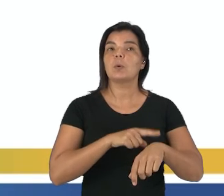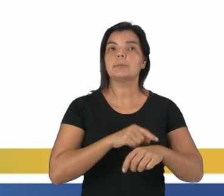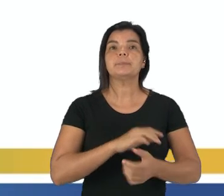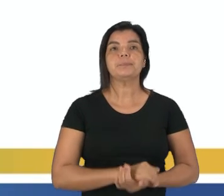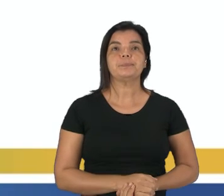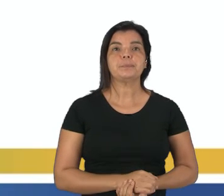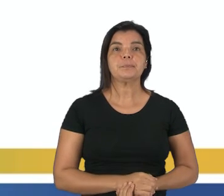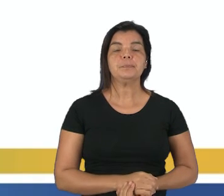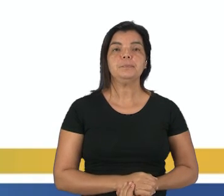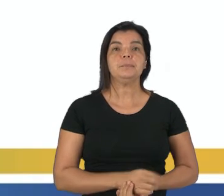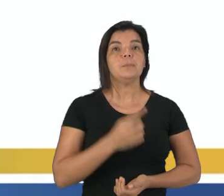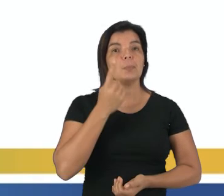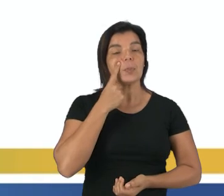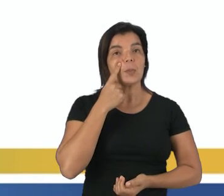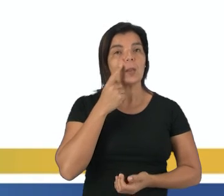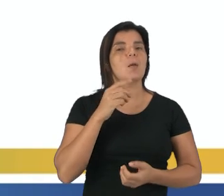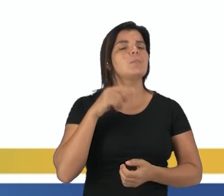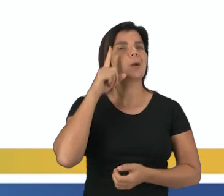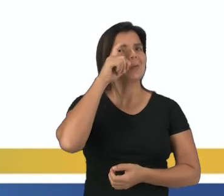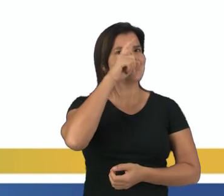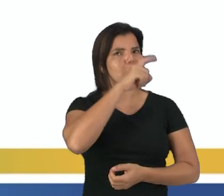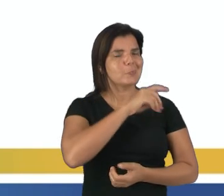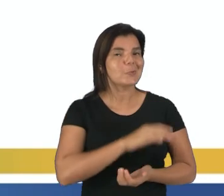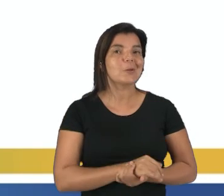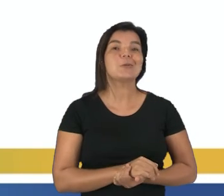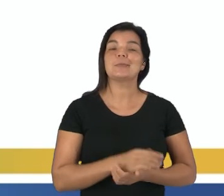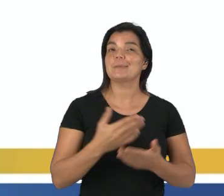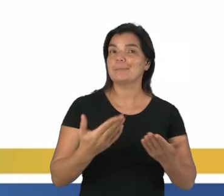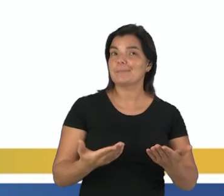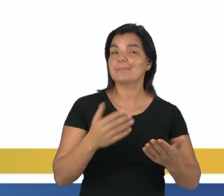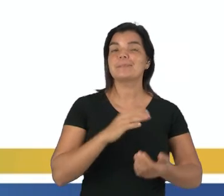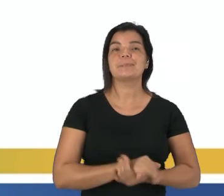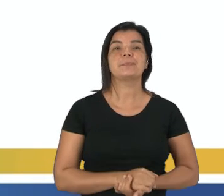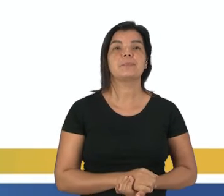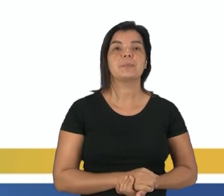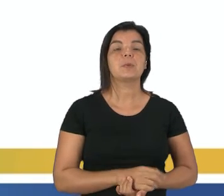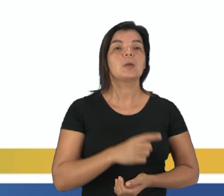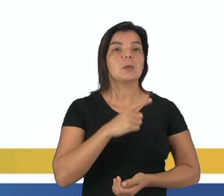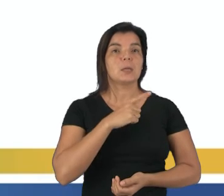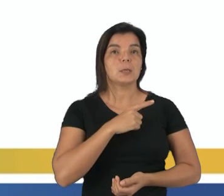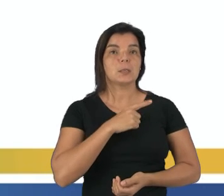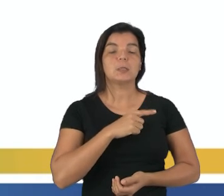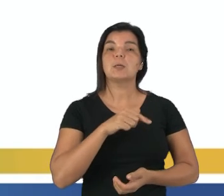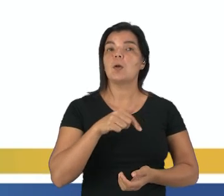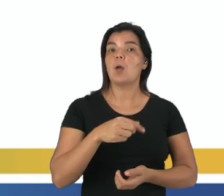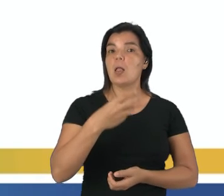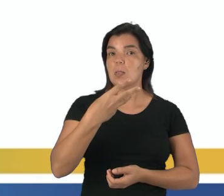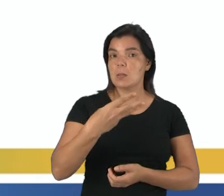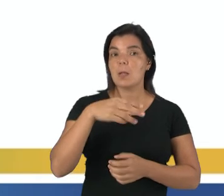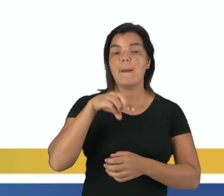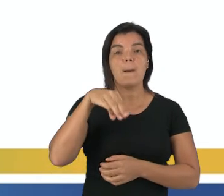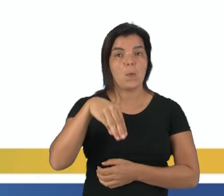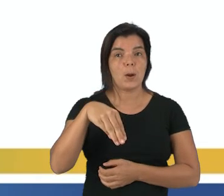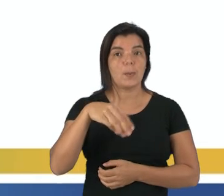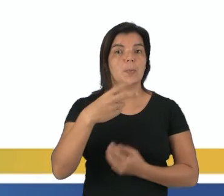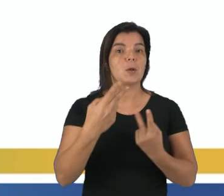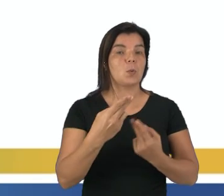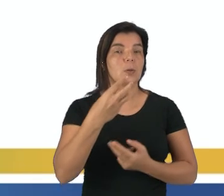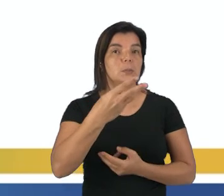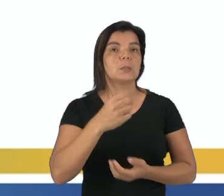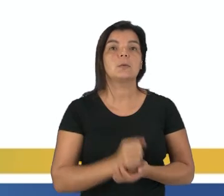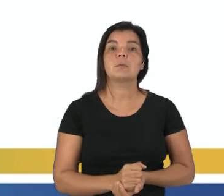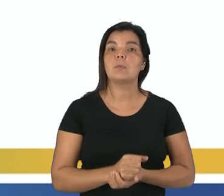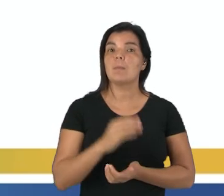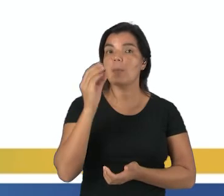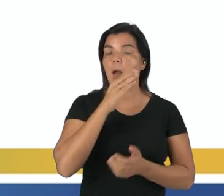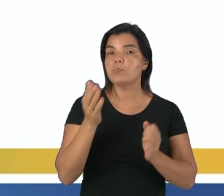função horária. Então aí um pouco mais complexo, né? O último grau aí dessa parte. Então nós temos ali que a massa é igual a 3. Mas a